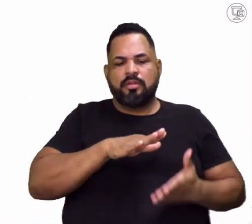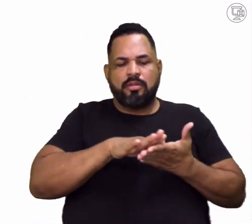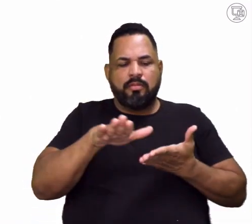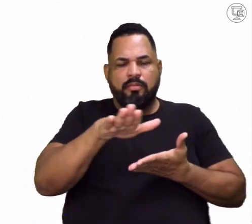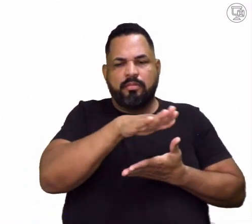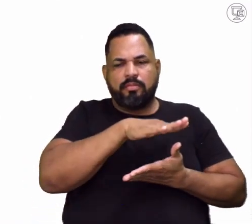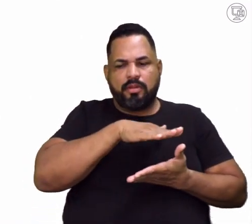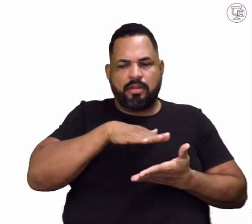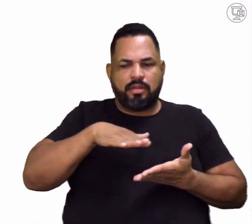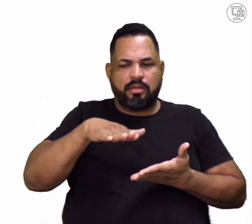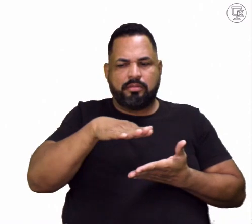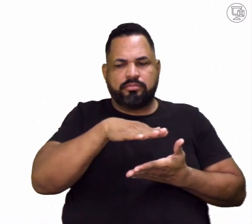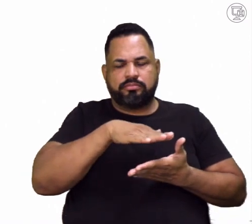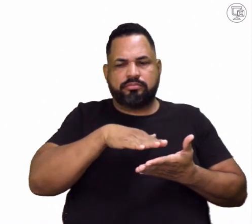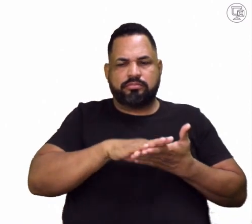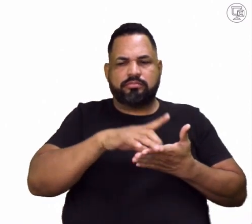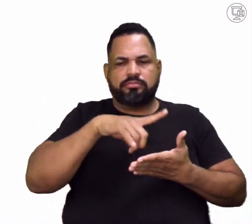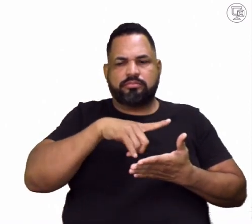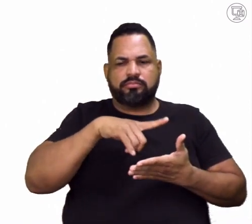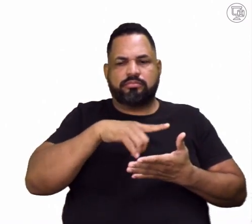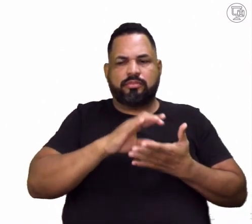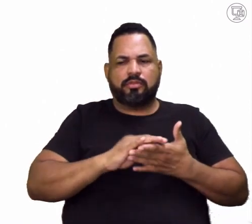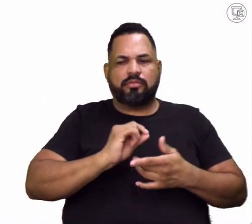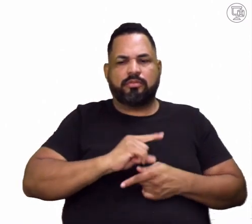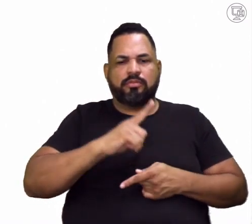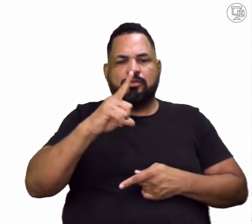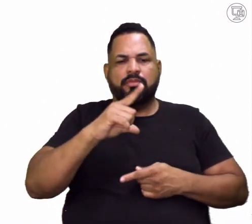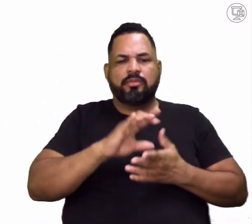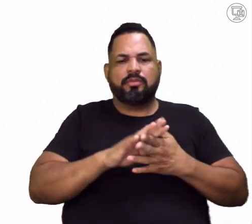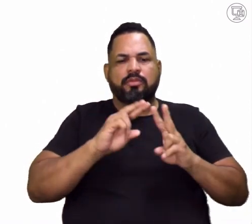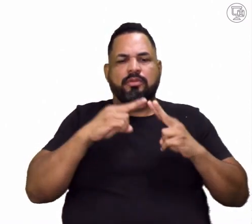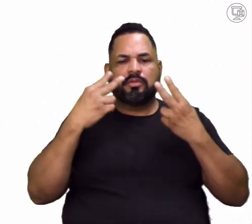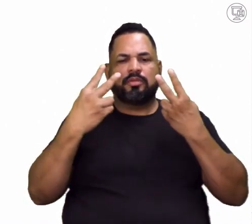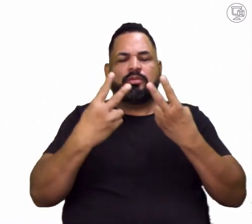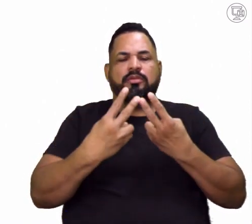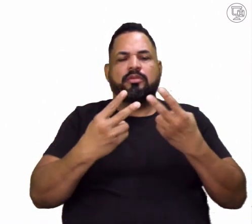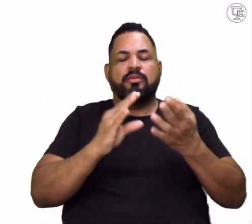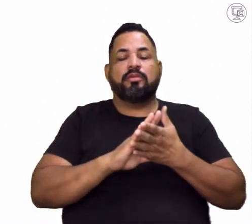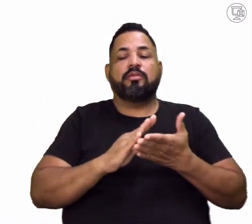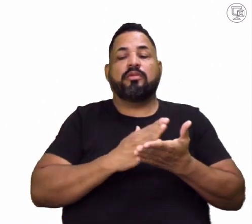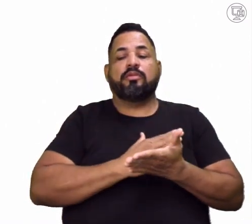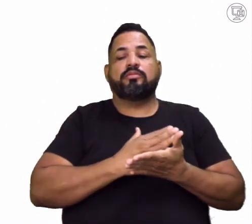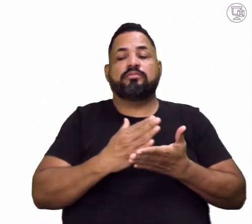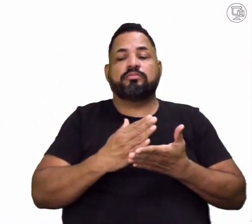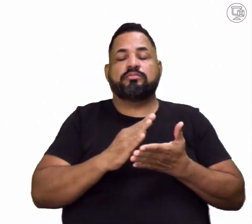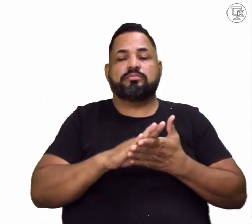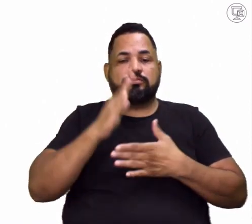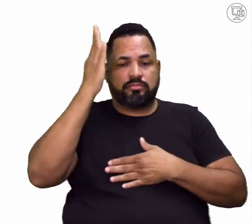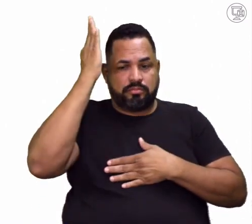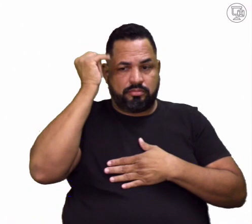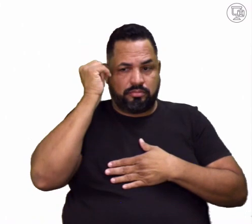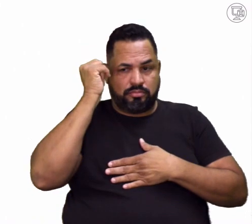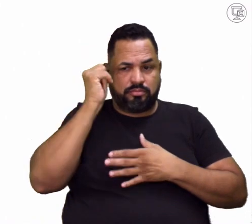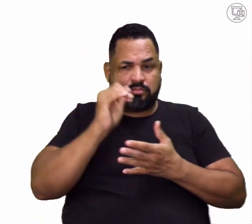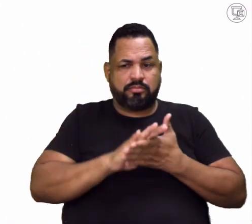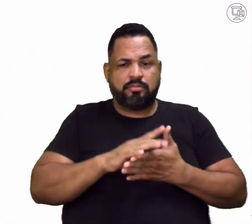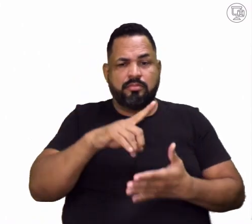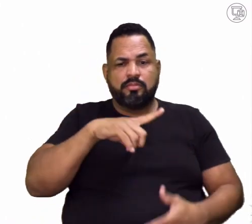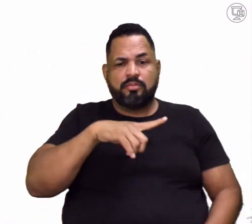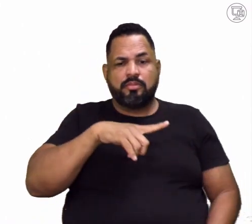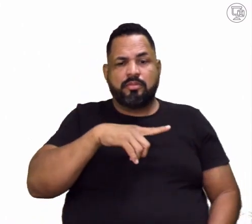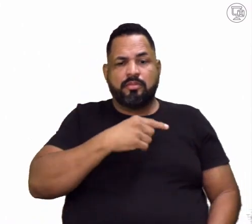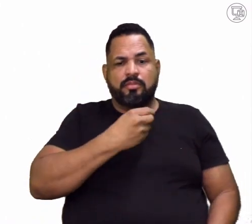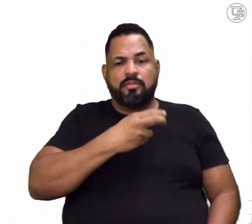volume aumentado em 25 cm³ qual era o volume inicial do material sabendo que